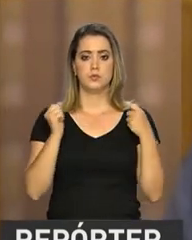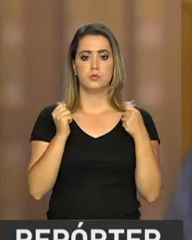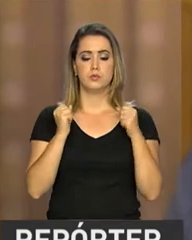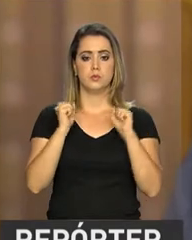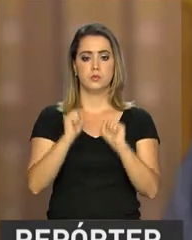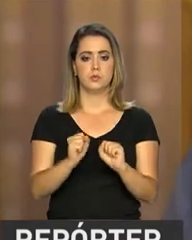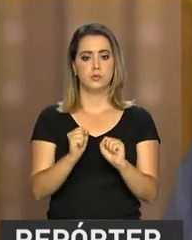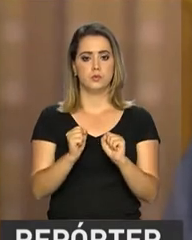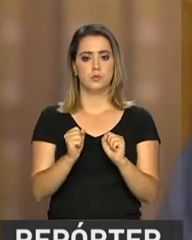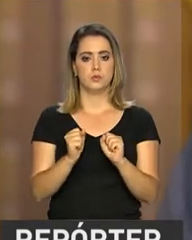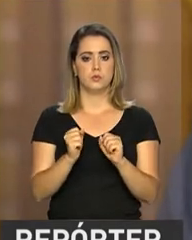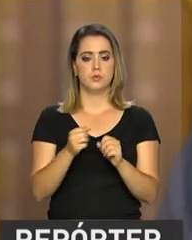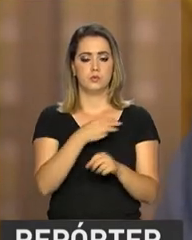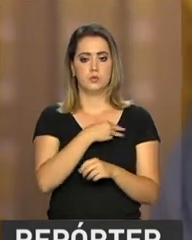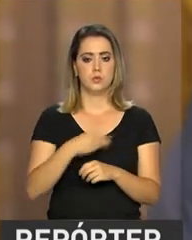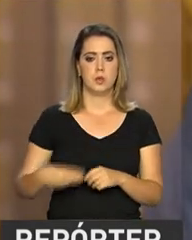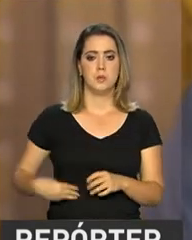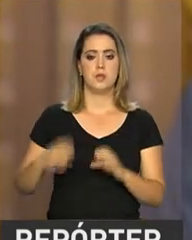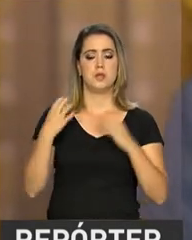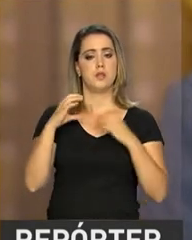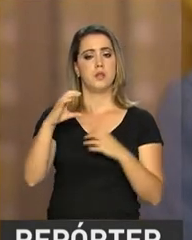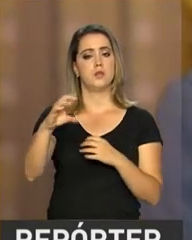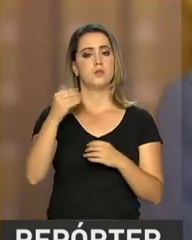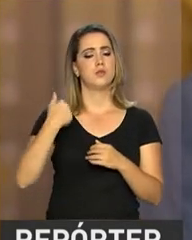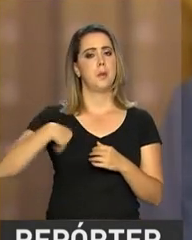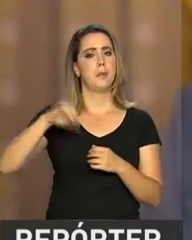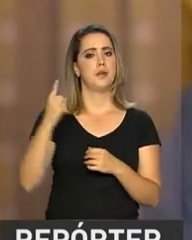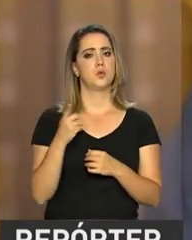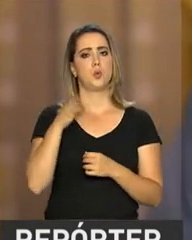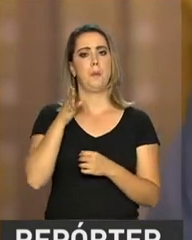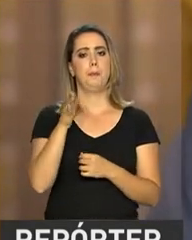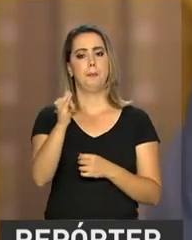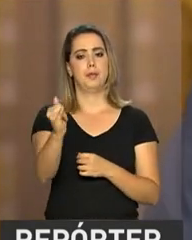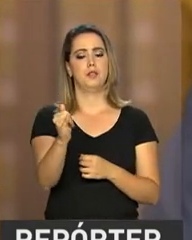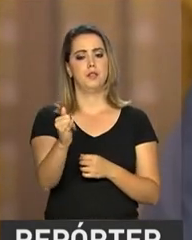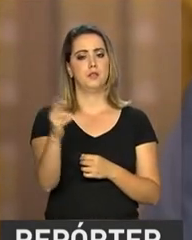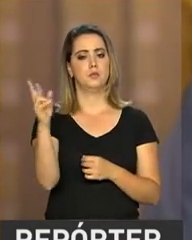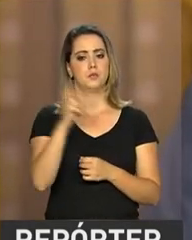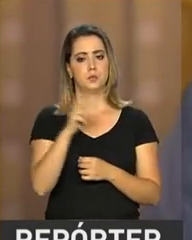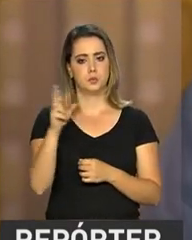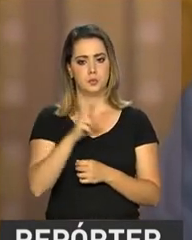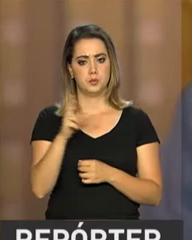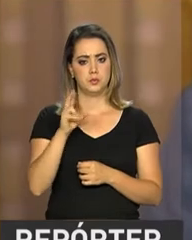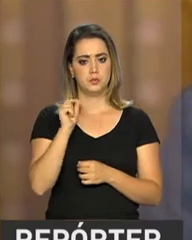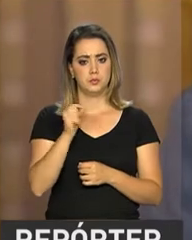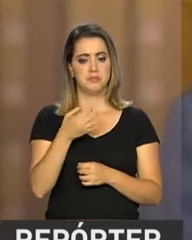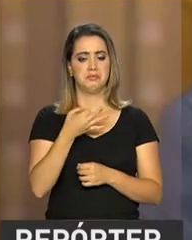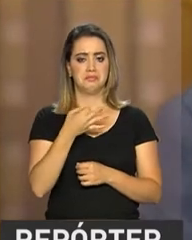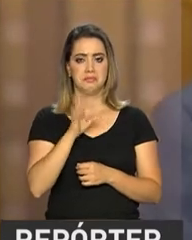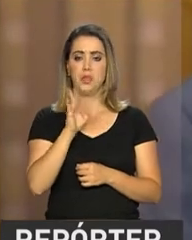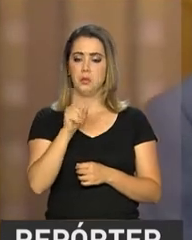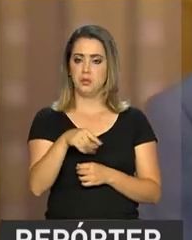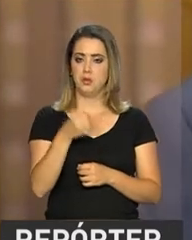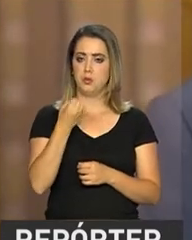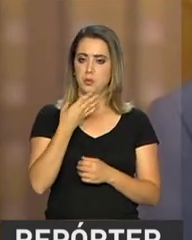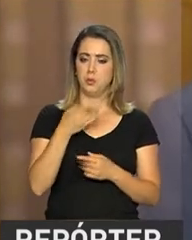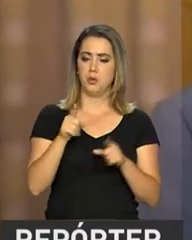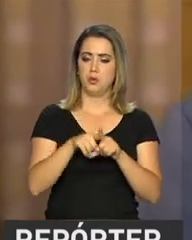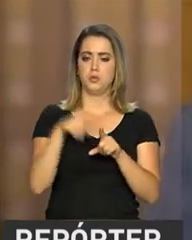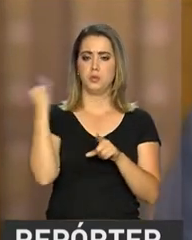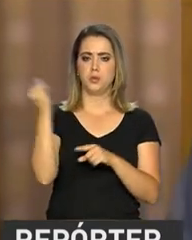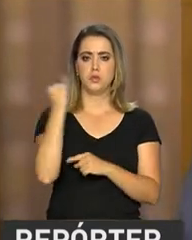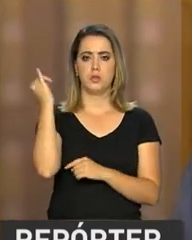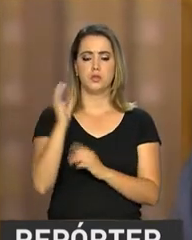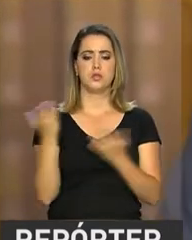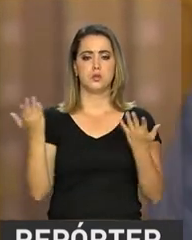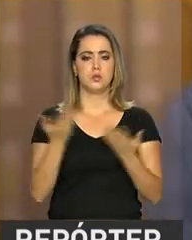parte do Ministério das Cidades de mais de 1 bilhão de reais, acho que tendo uma participação importante